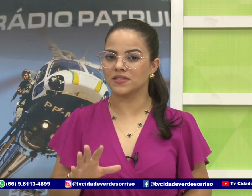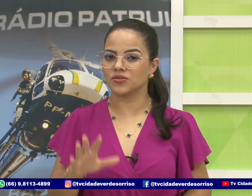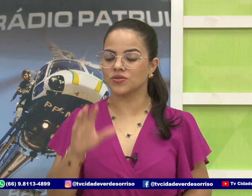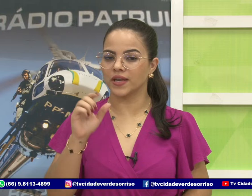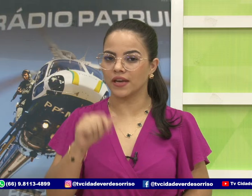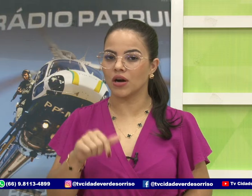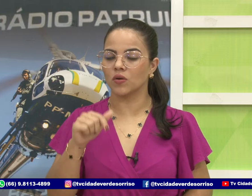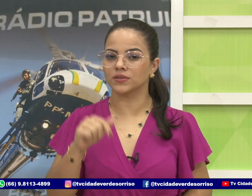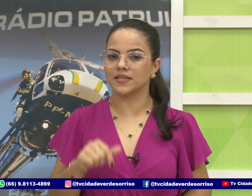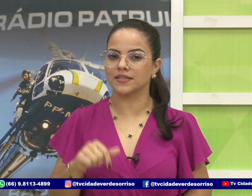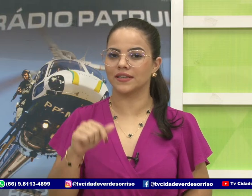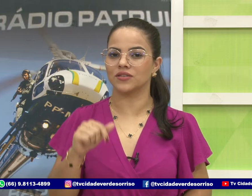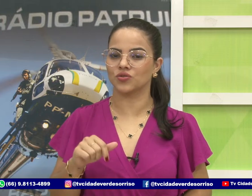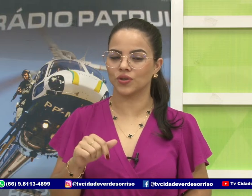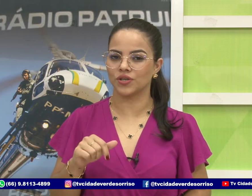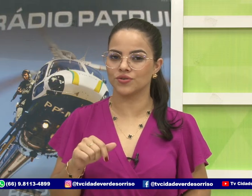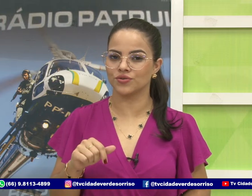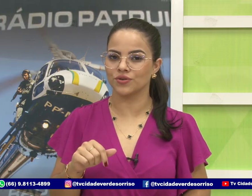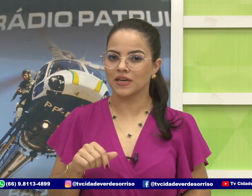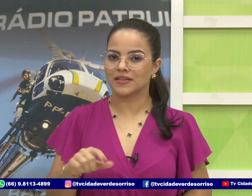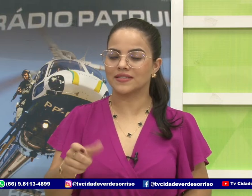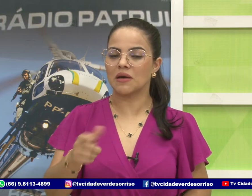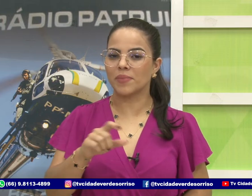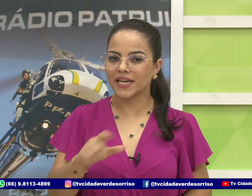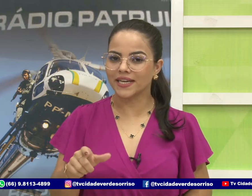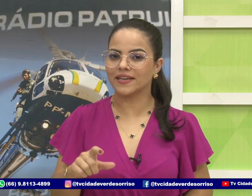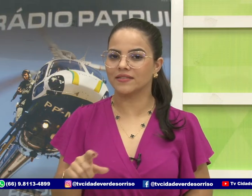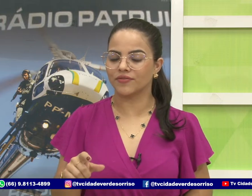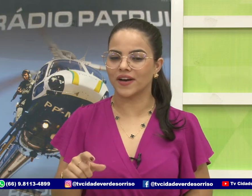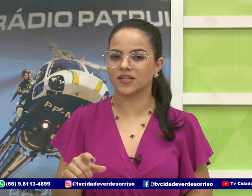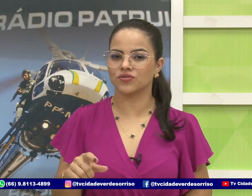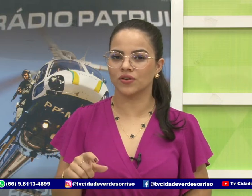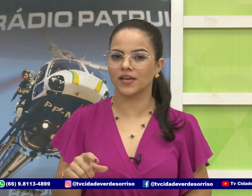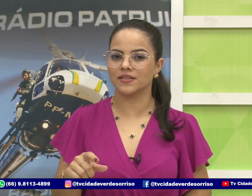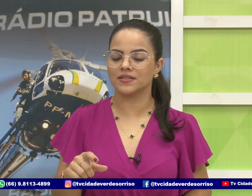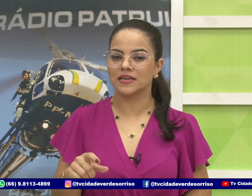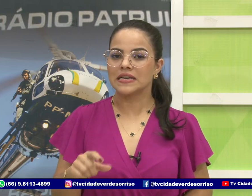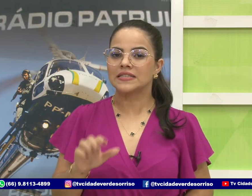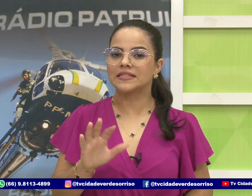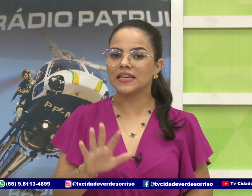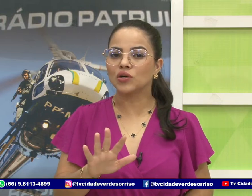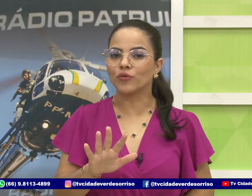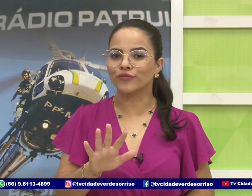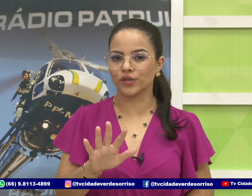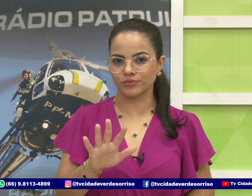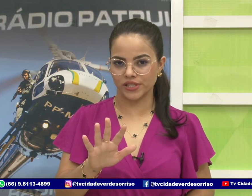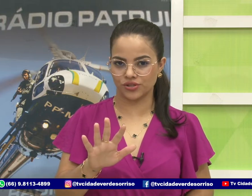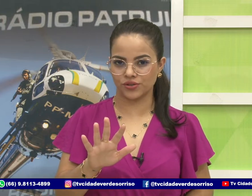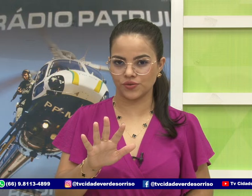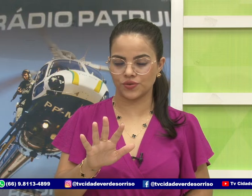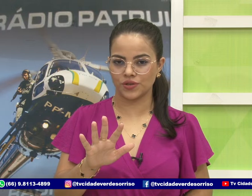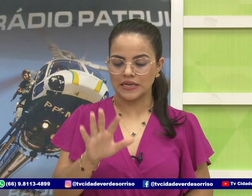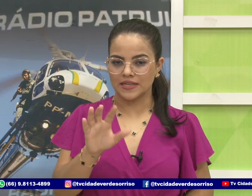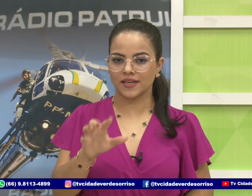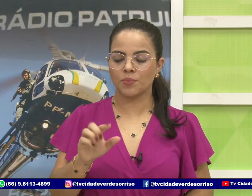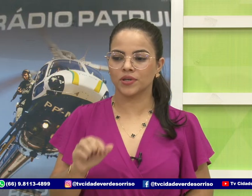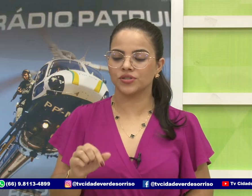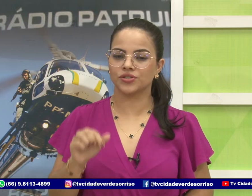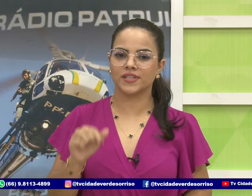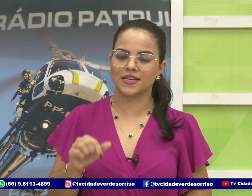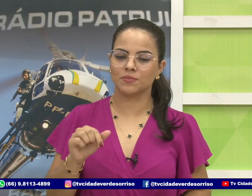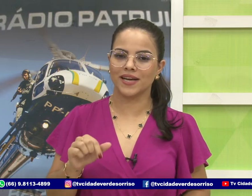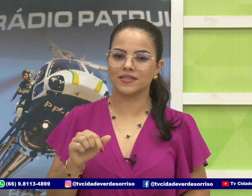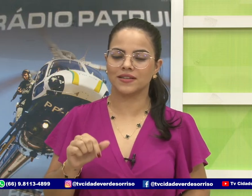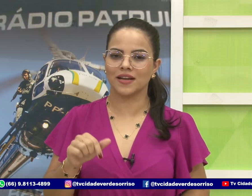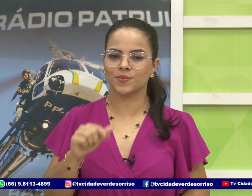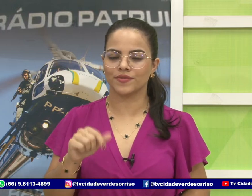Mais homicídios iriam acontecer aqui em Sorriso, nessa briga entre facções. 5 foram detidos. Daqui a pouquinho a